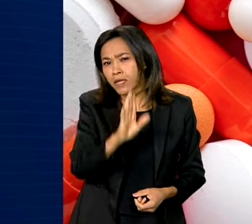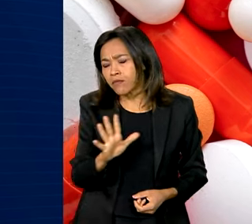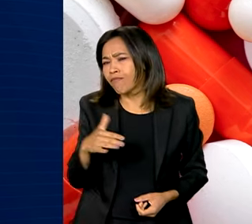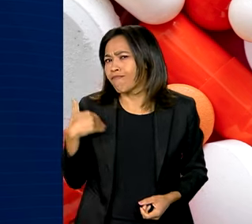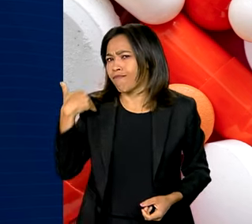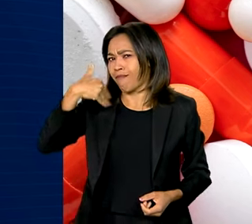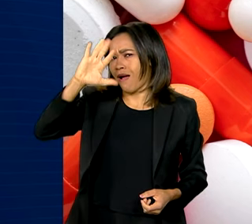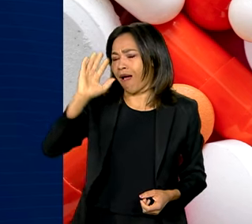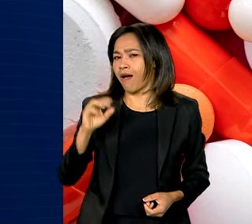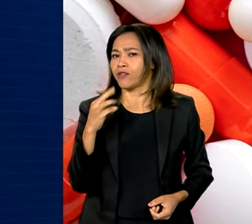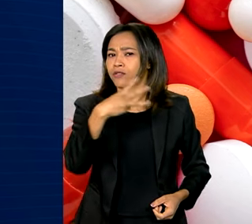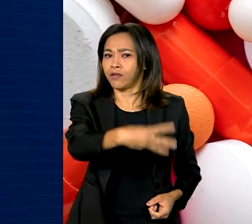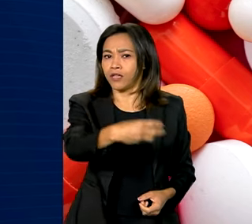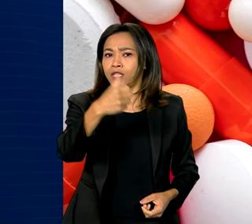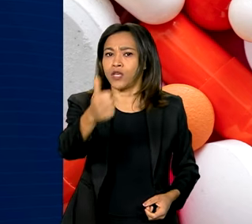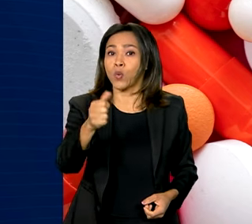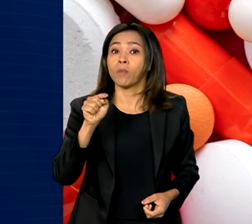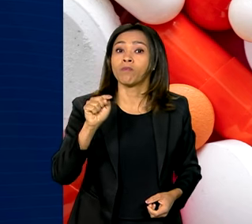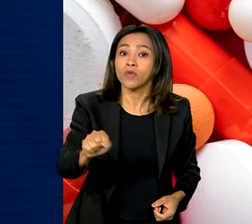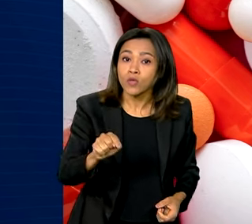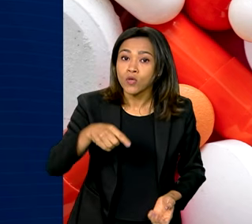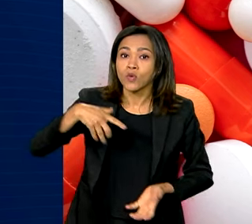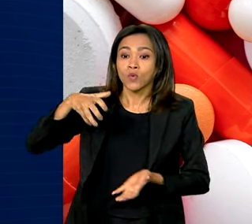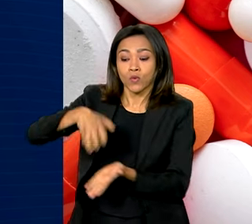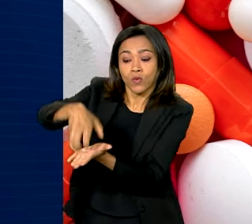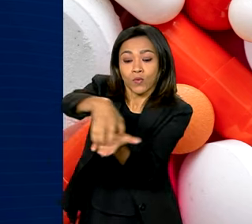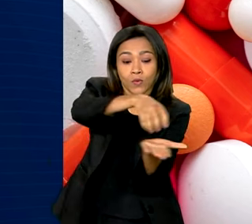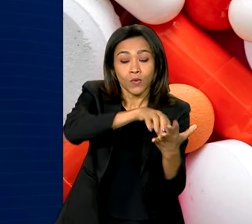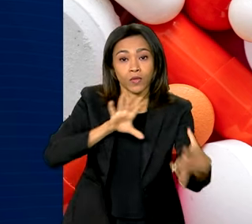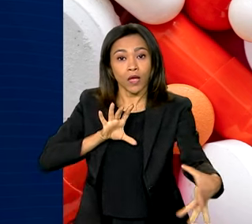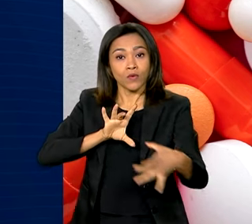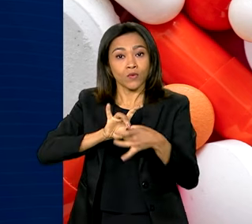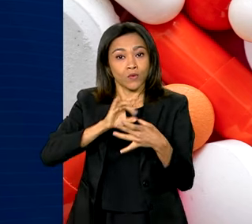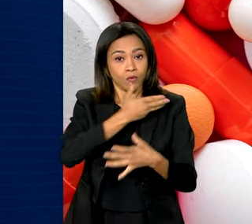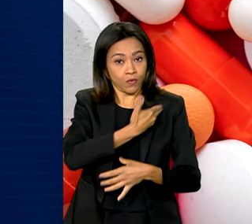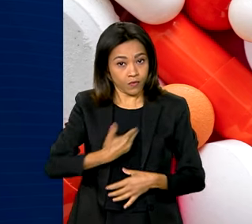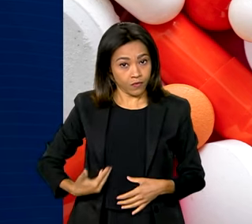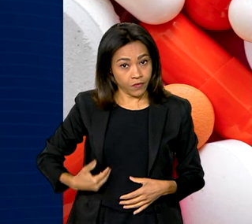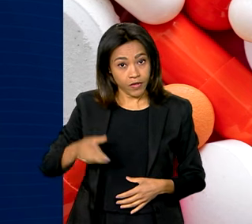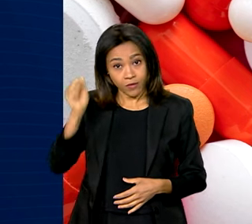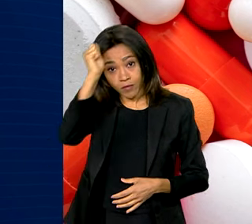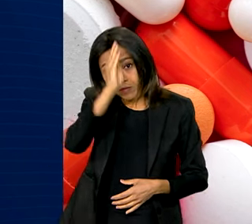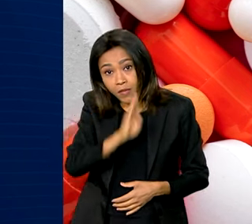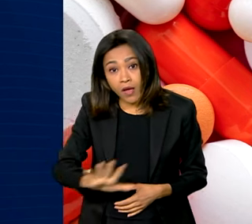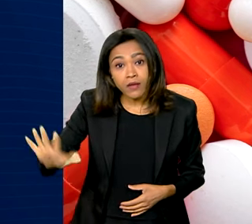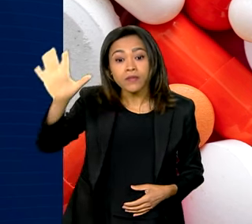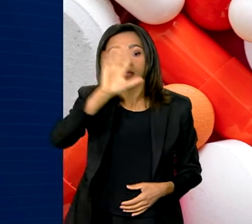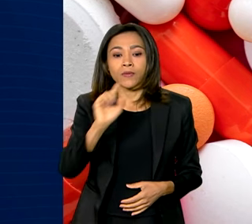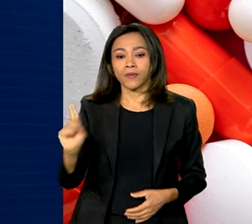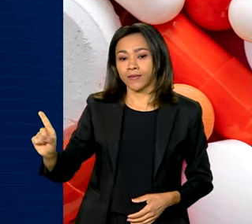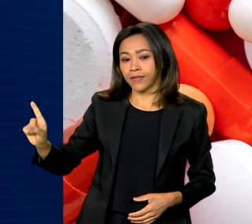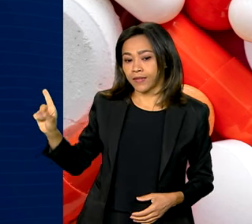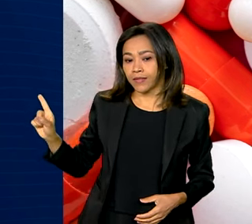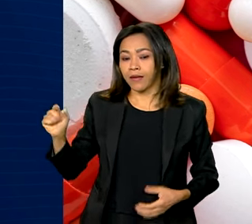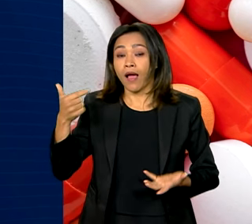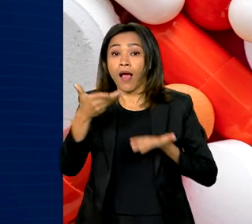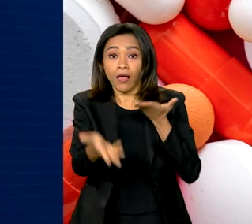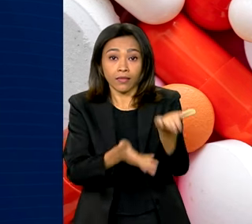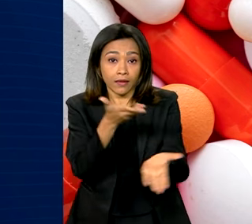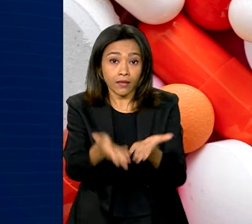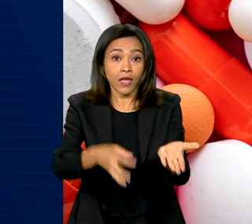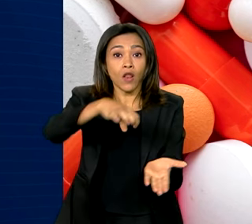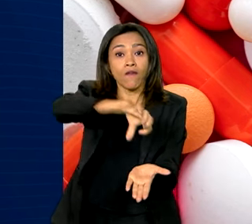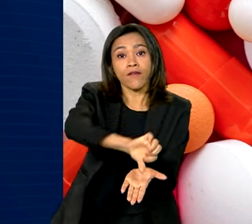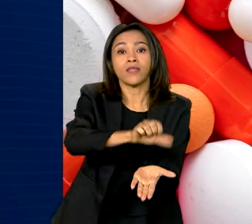de 31.000 estabelecimentos credenciados em todo o país com capacidade para atender